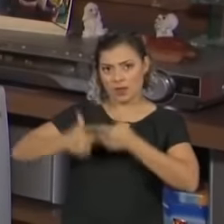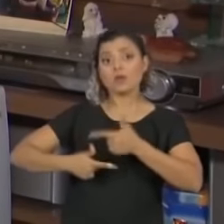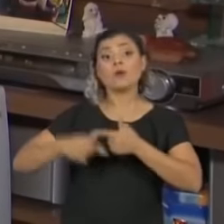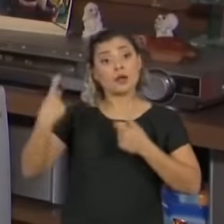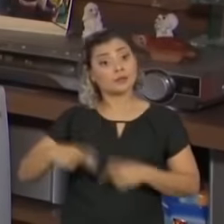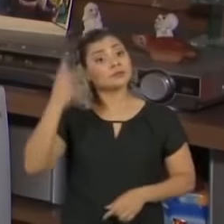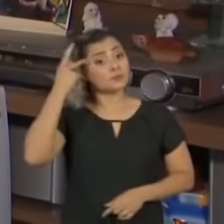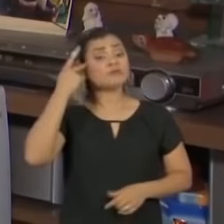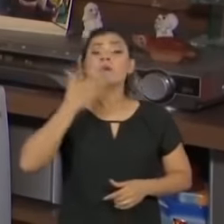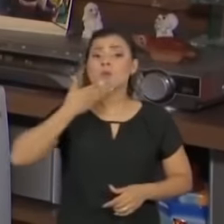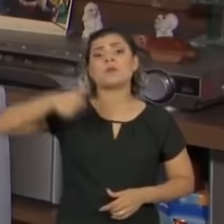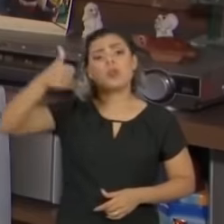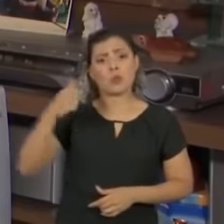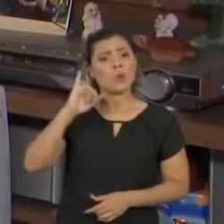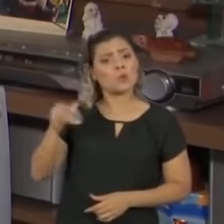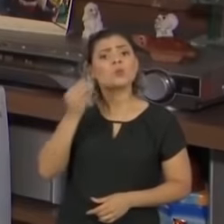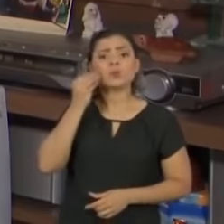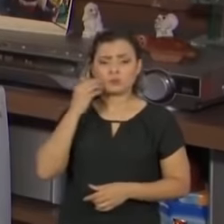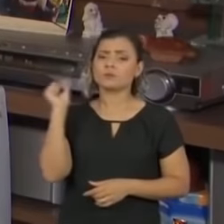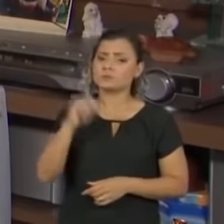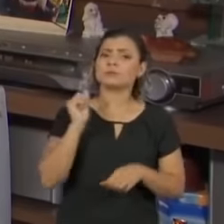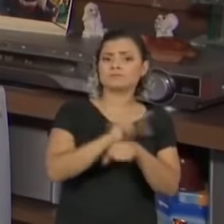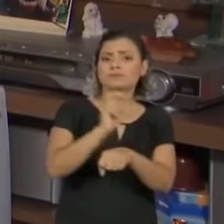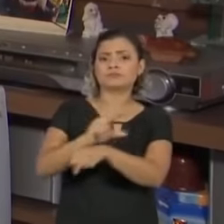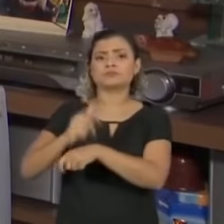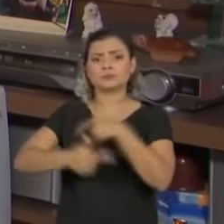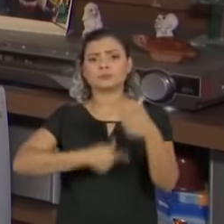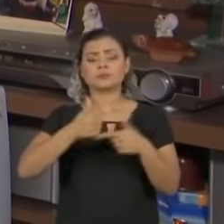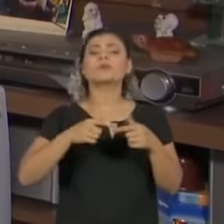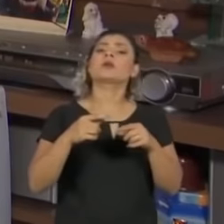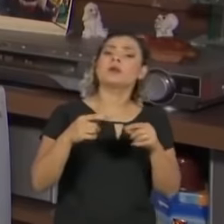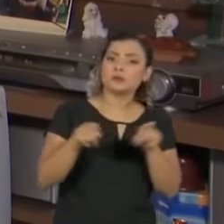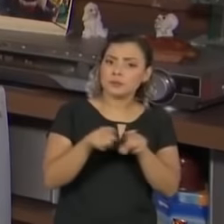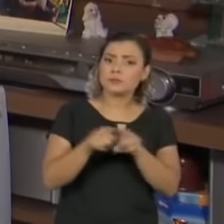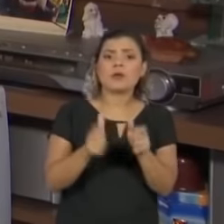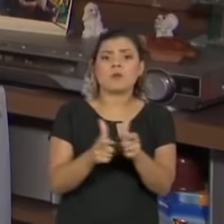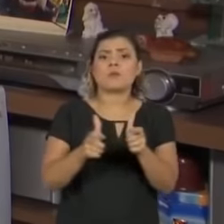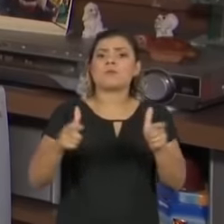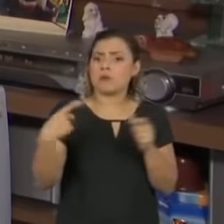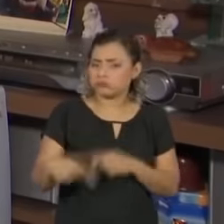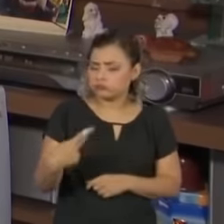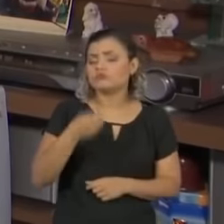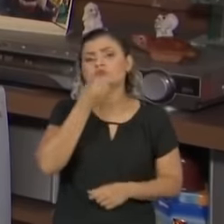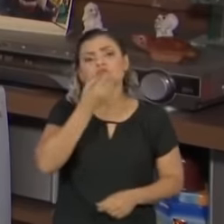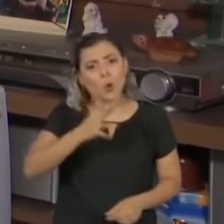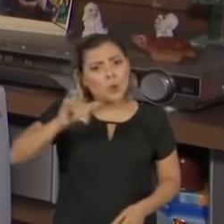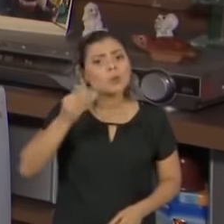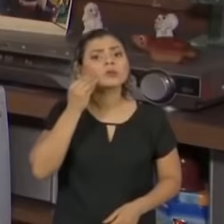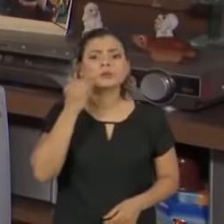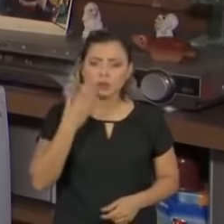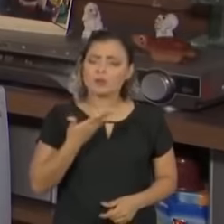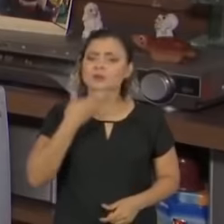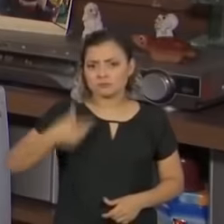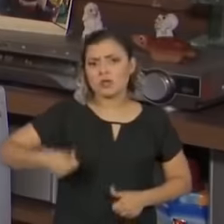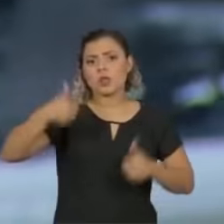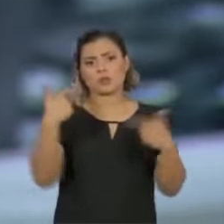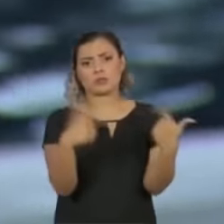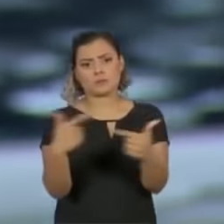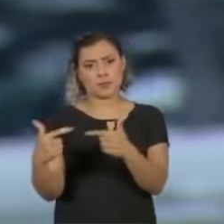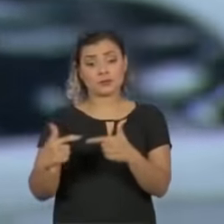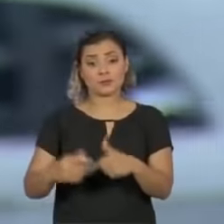Paulo está tendo mais oportunidades. O mercado de musicais é grande aqui, então tem mais oportunidades de